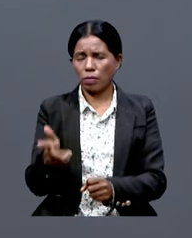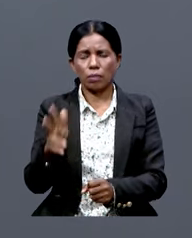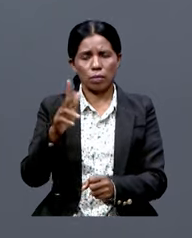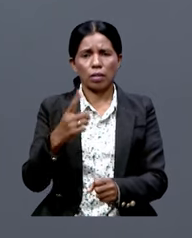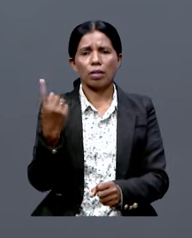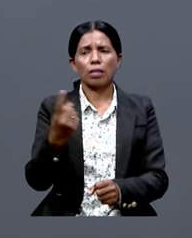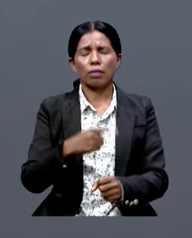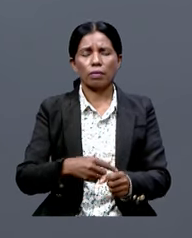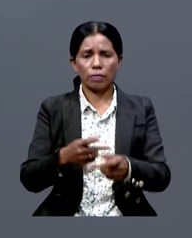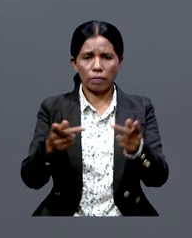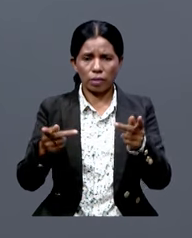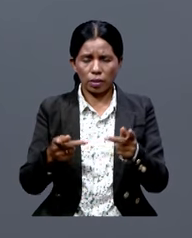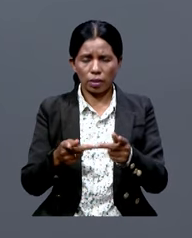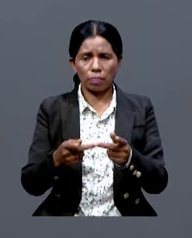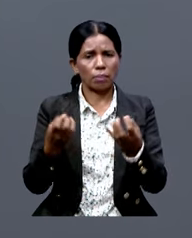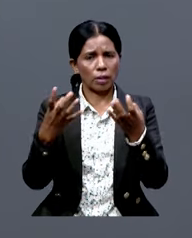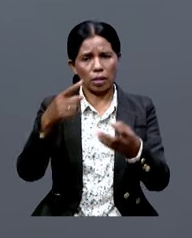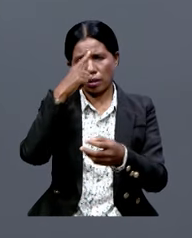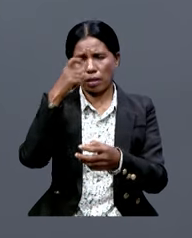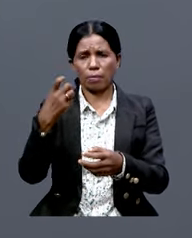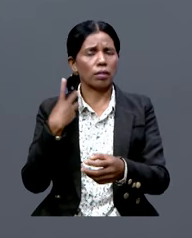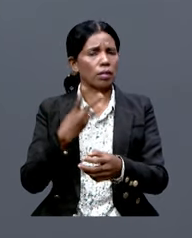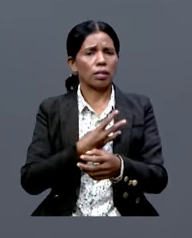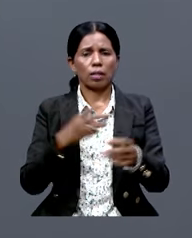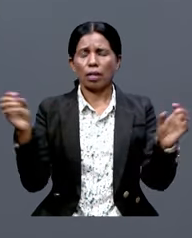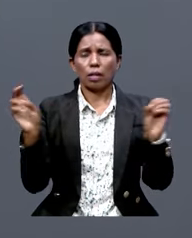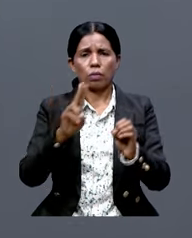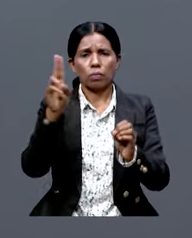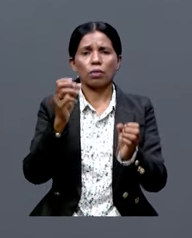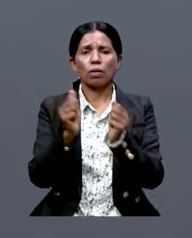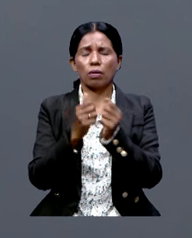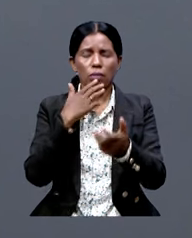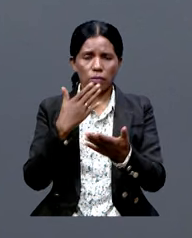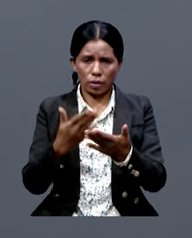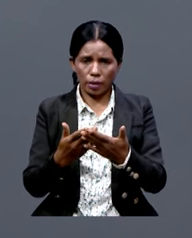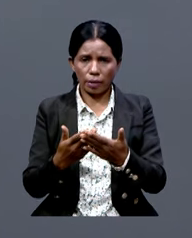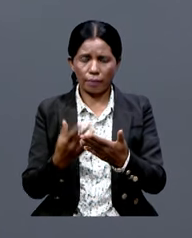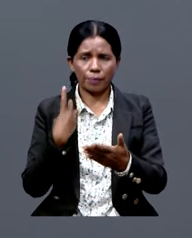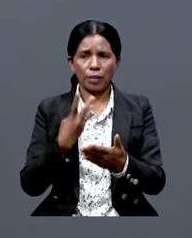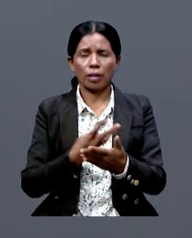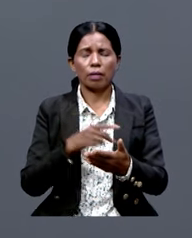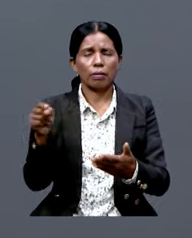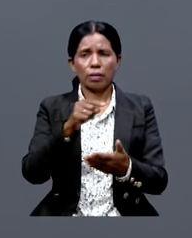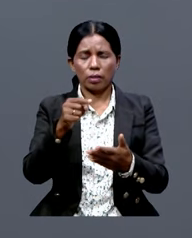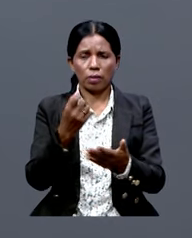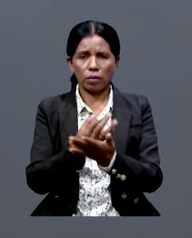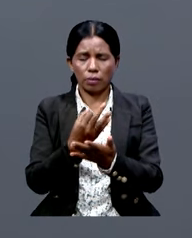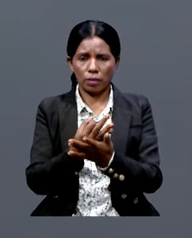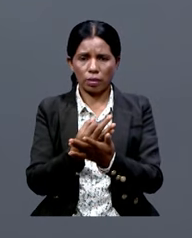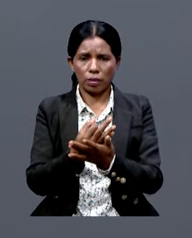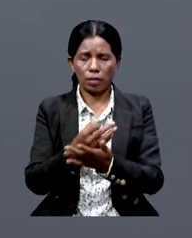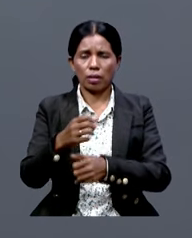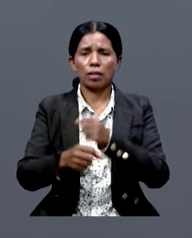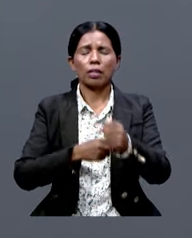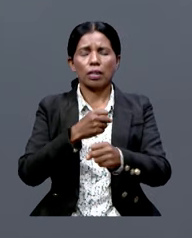liune tamba ita la executa hodiak i ita porcentação orçamento NB que está executado se tinham